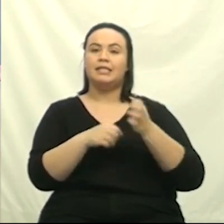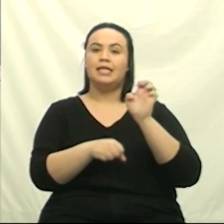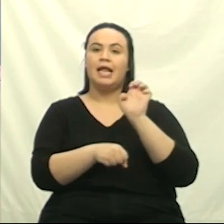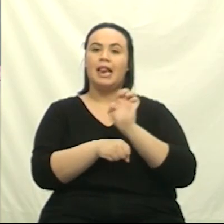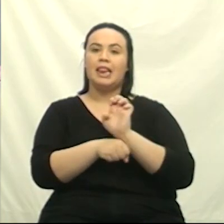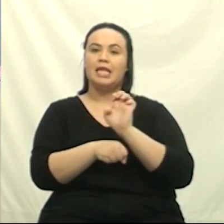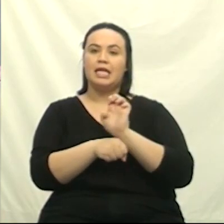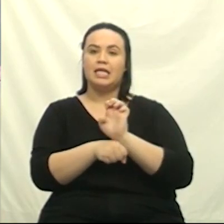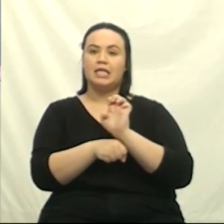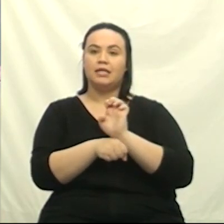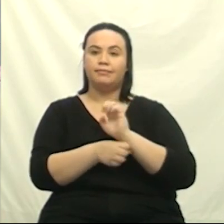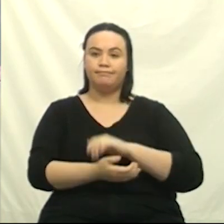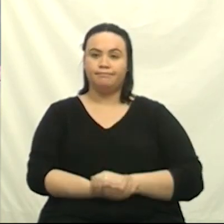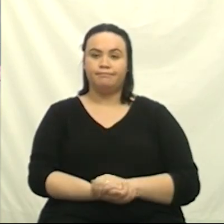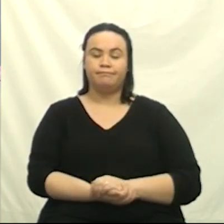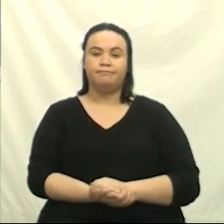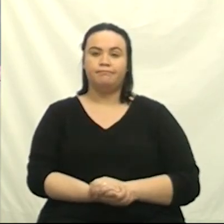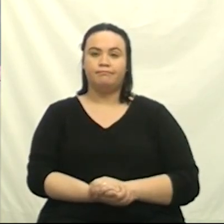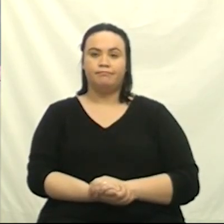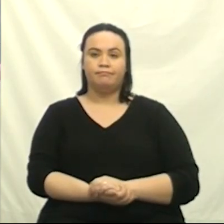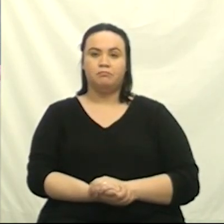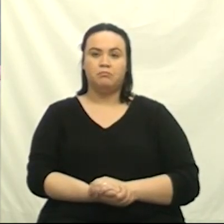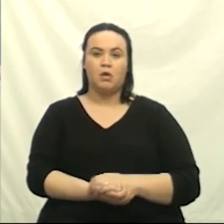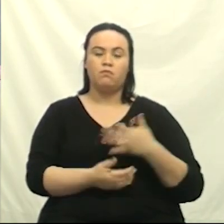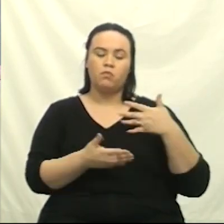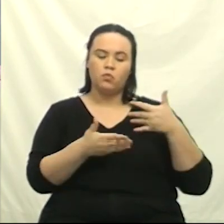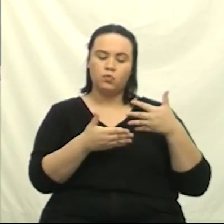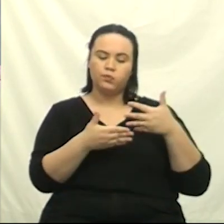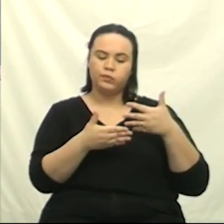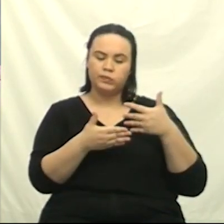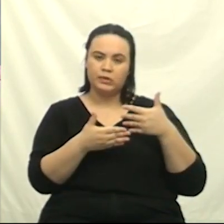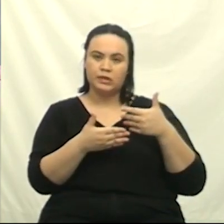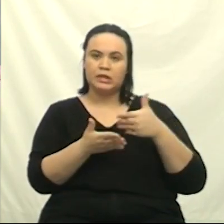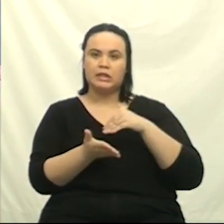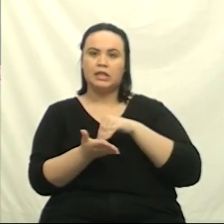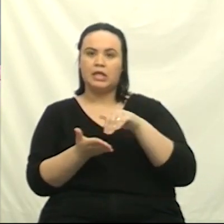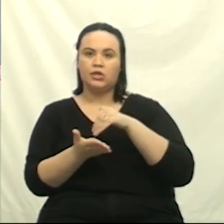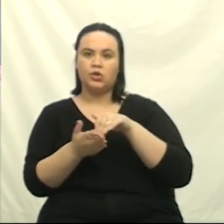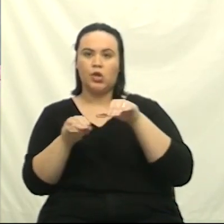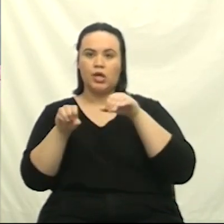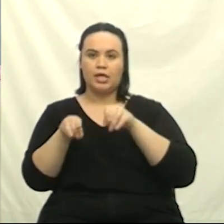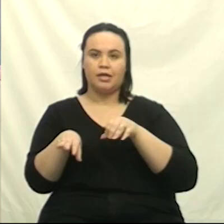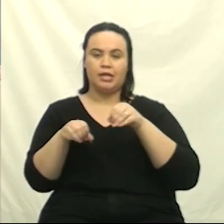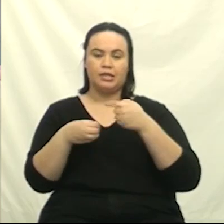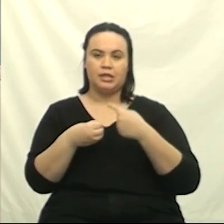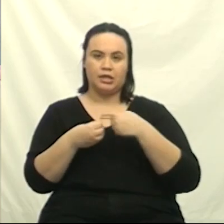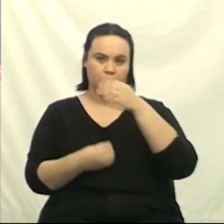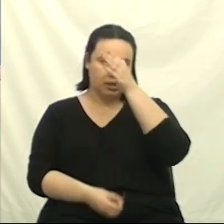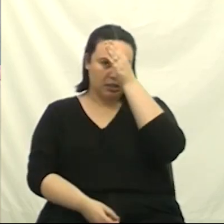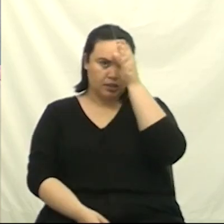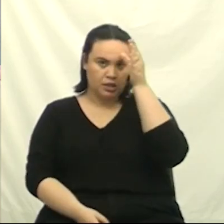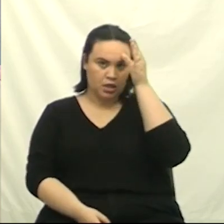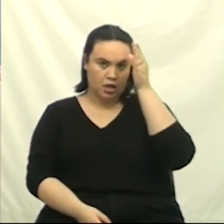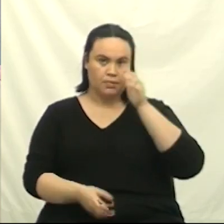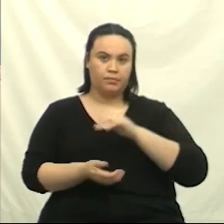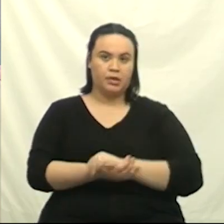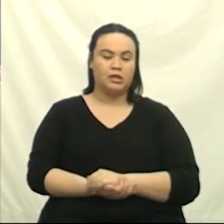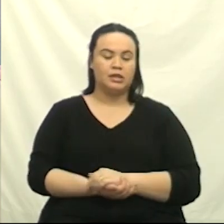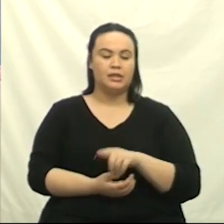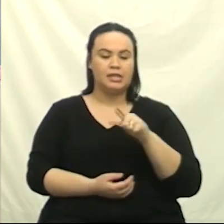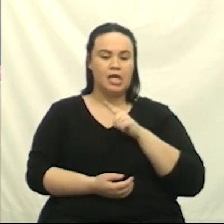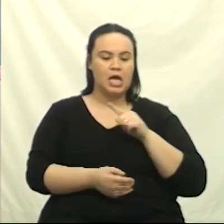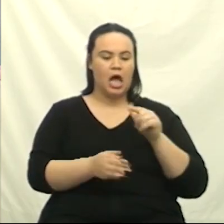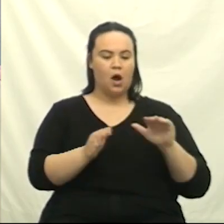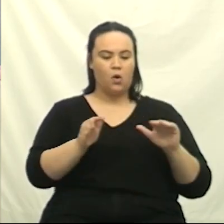acompanhando tenho o prazer de estar de ser secretário de educação do município de Grishuma e aonde a robótica era